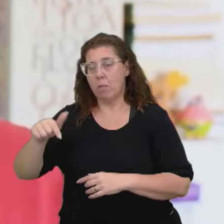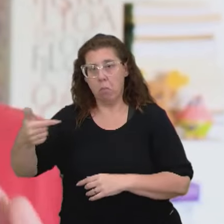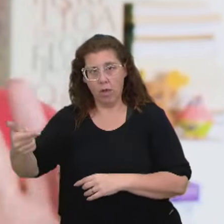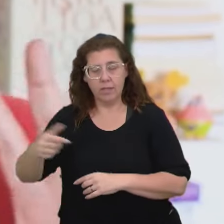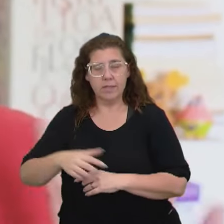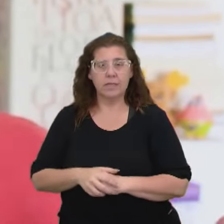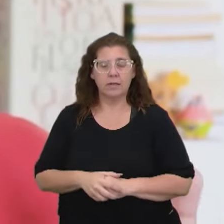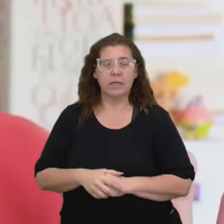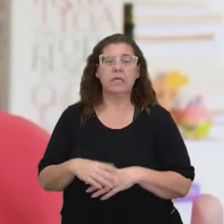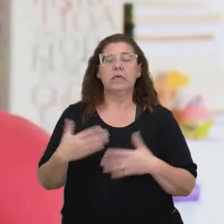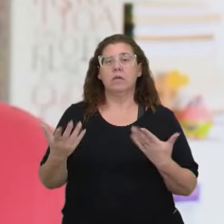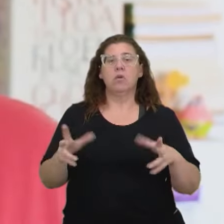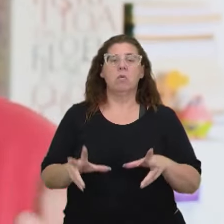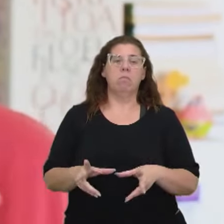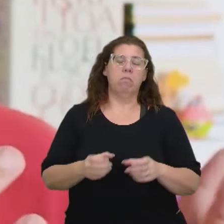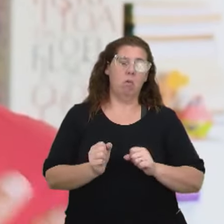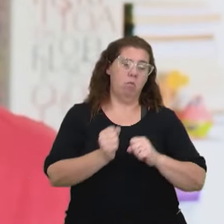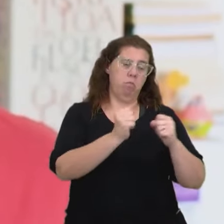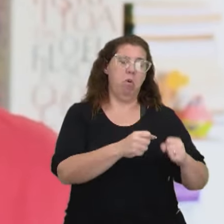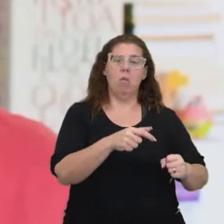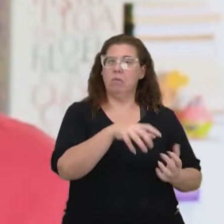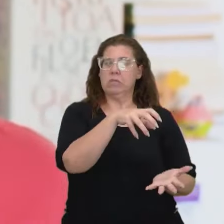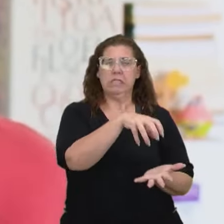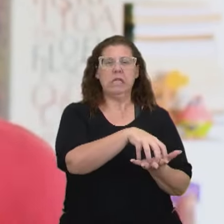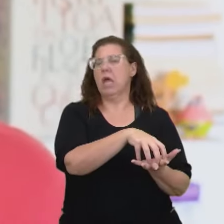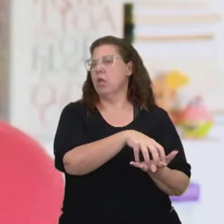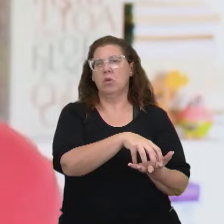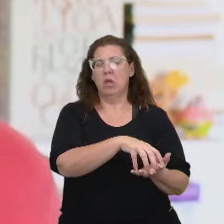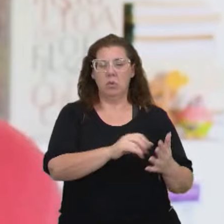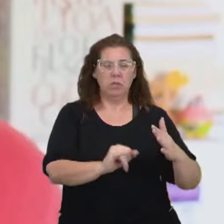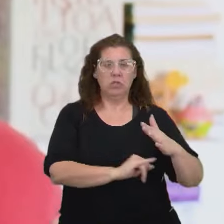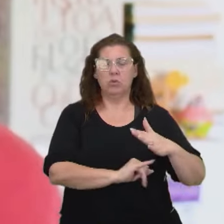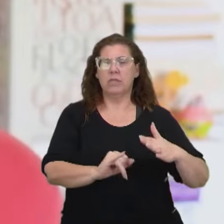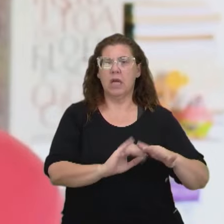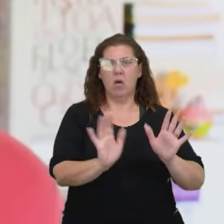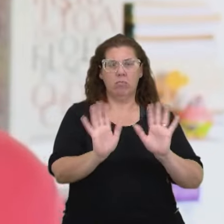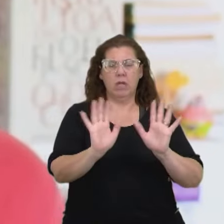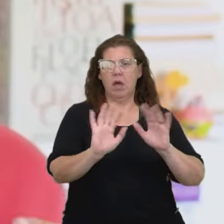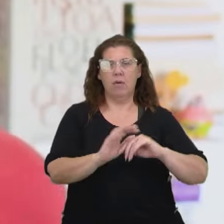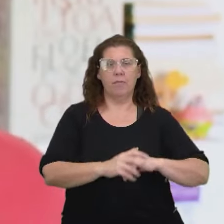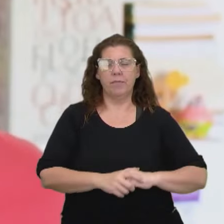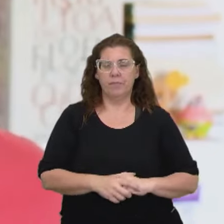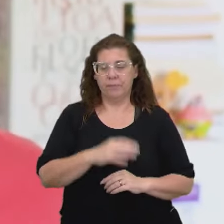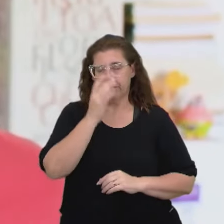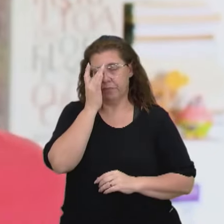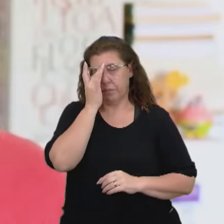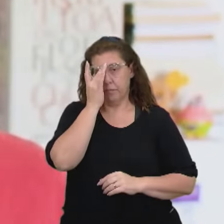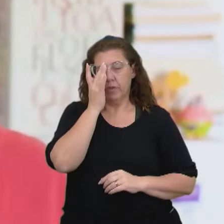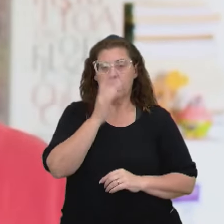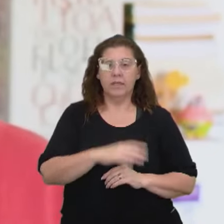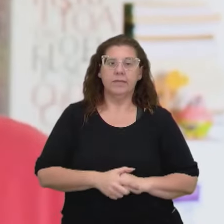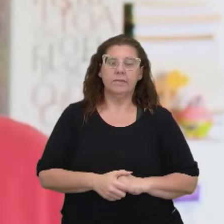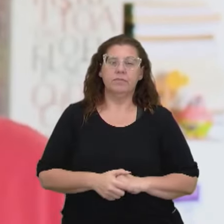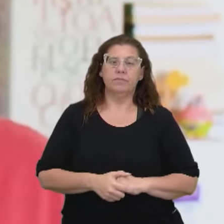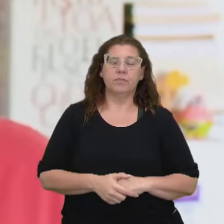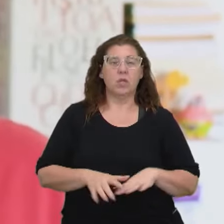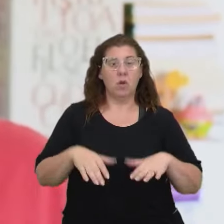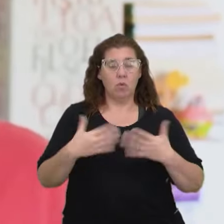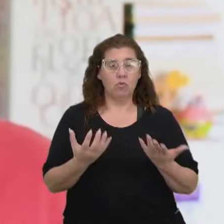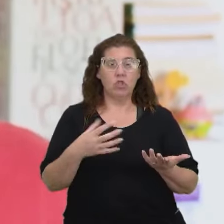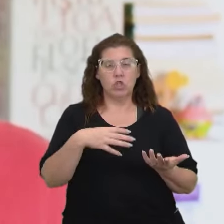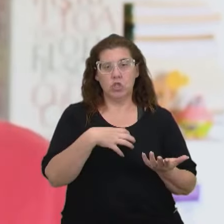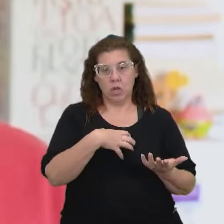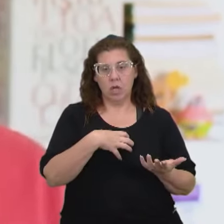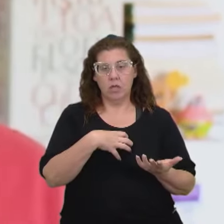o poder não é visto como algo centralizado em uma instituição ou um órgão oficial, que de alguma